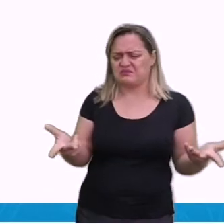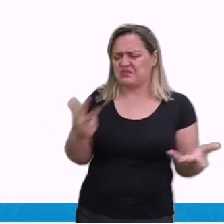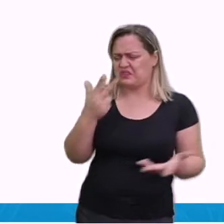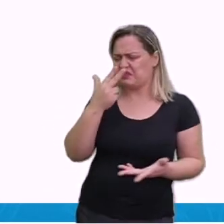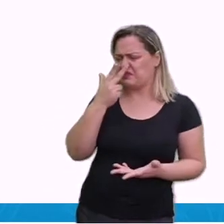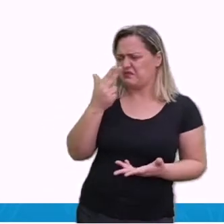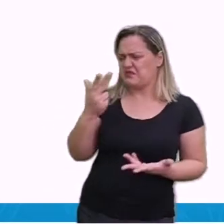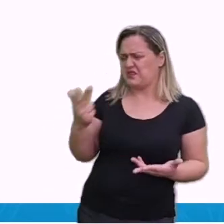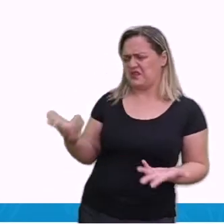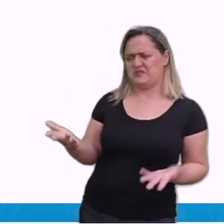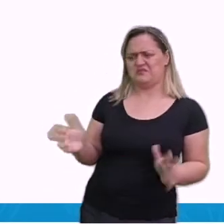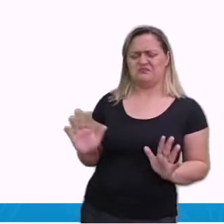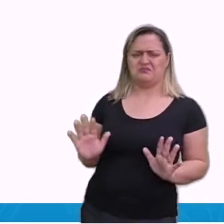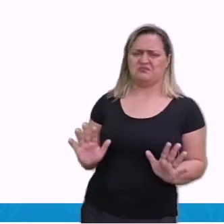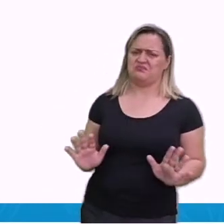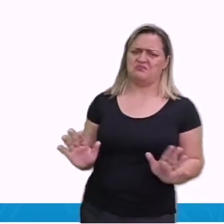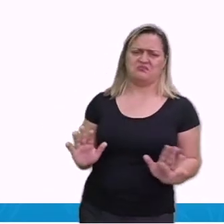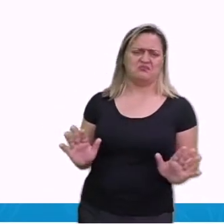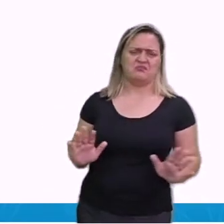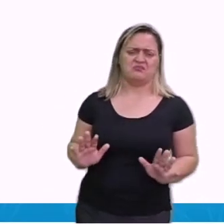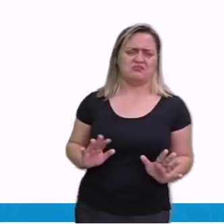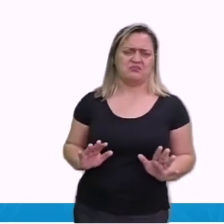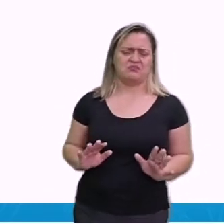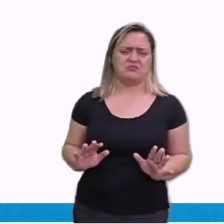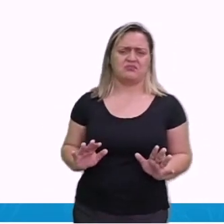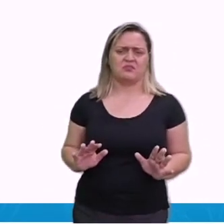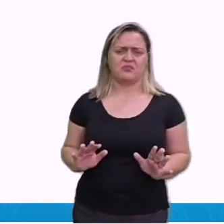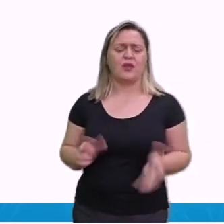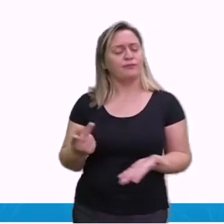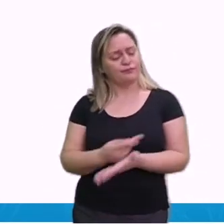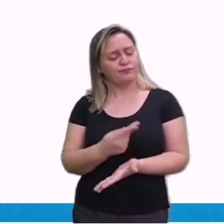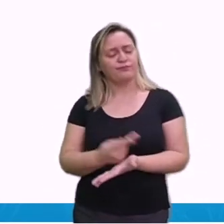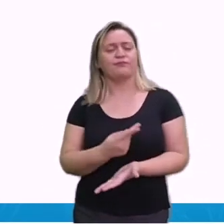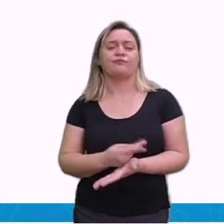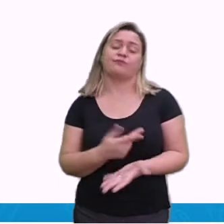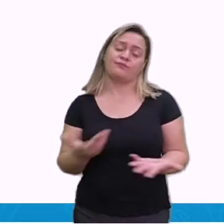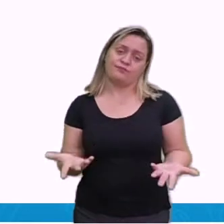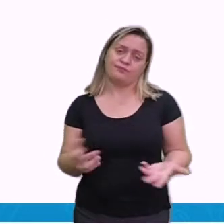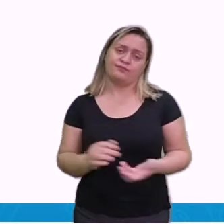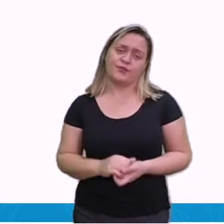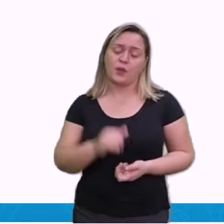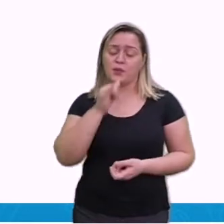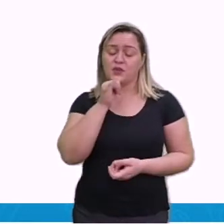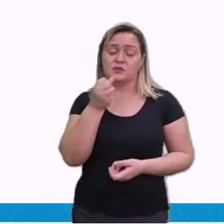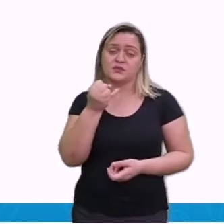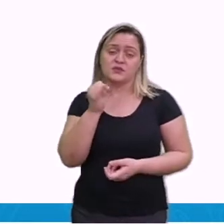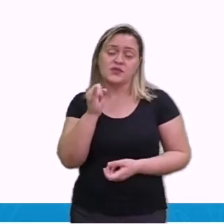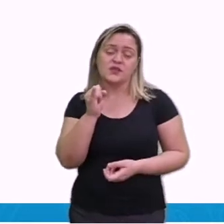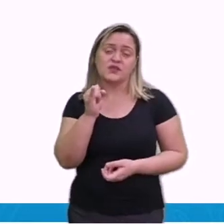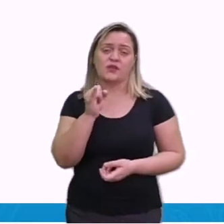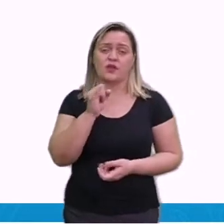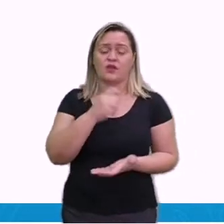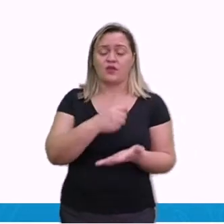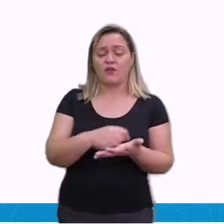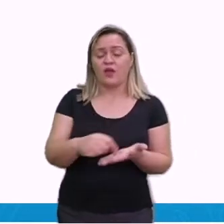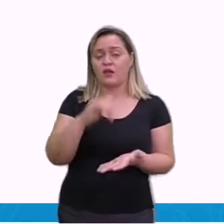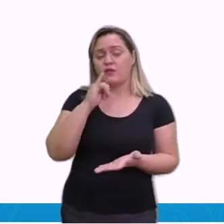forma errada ou falada de forma errada. Então, se eu falar assim, olha, a casa